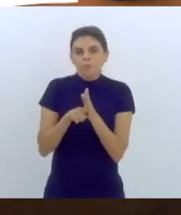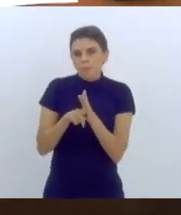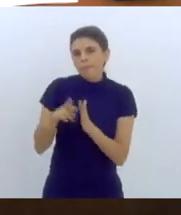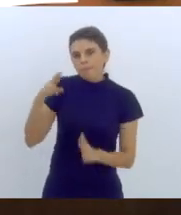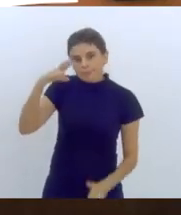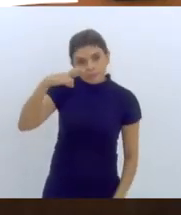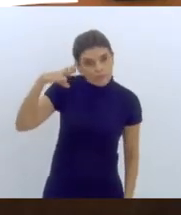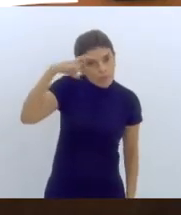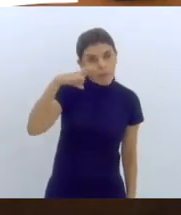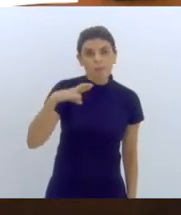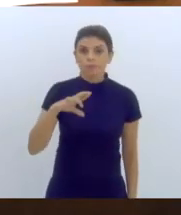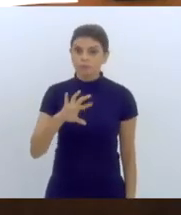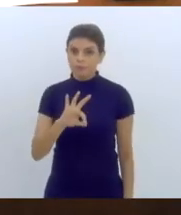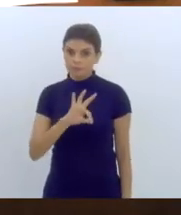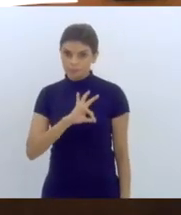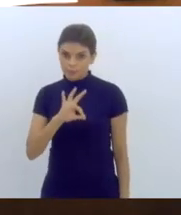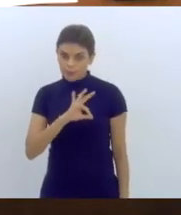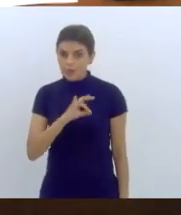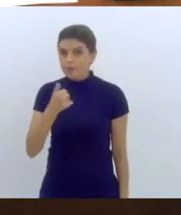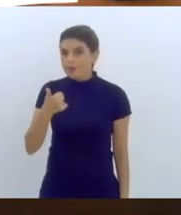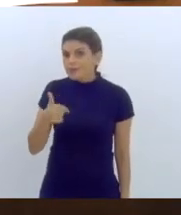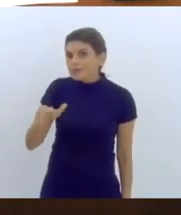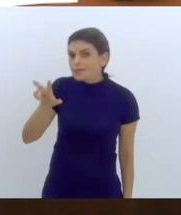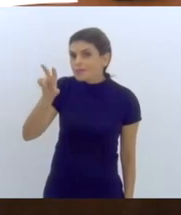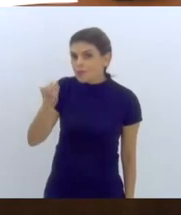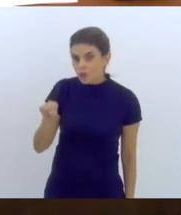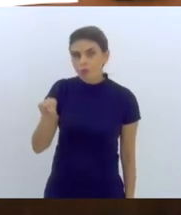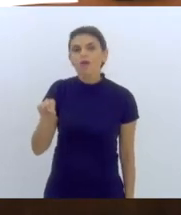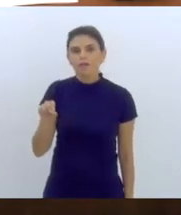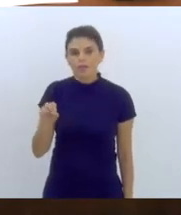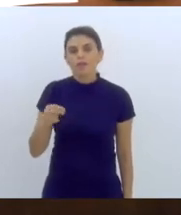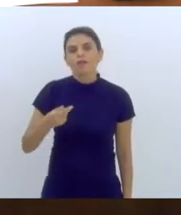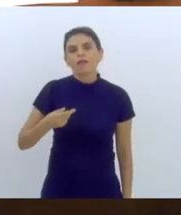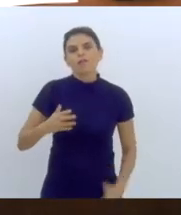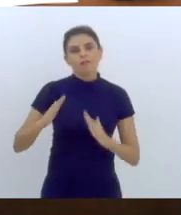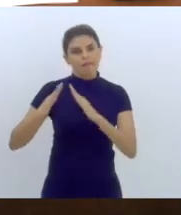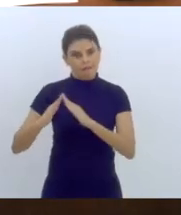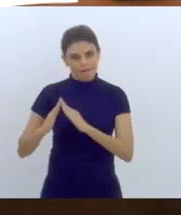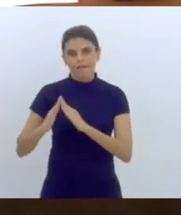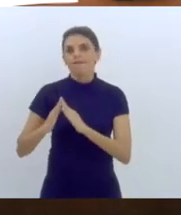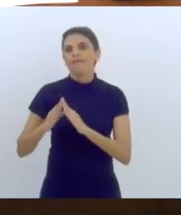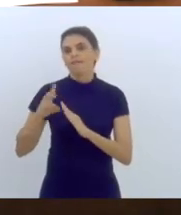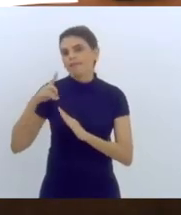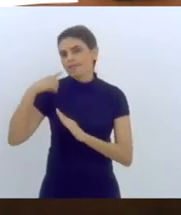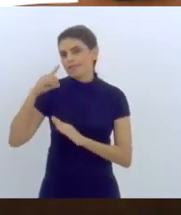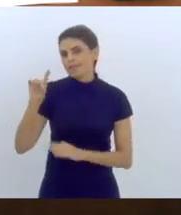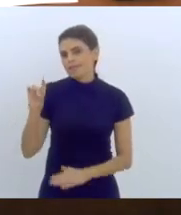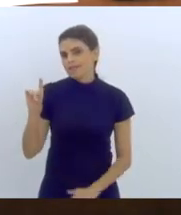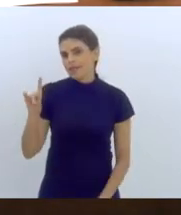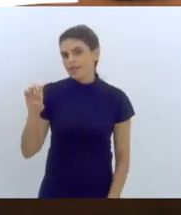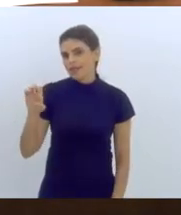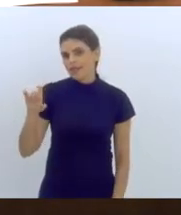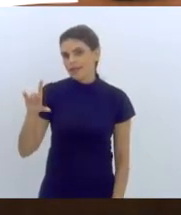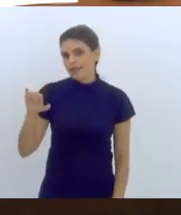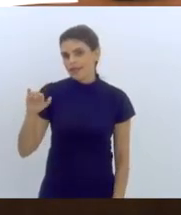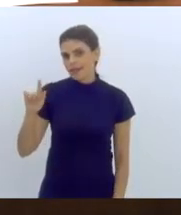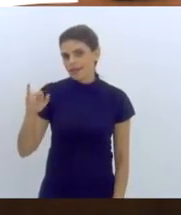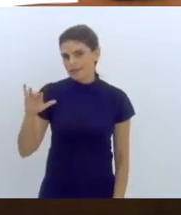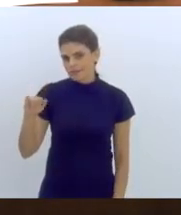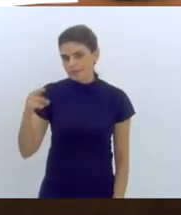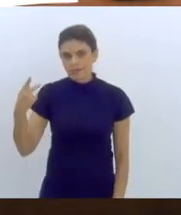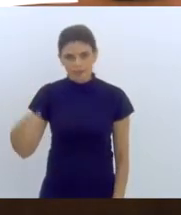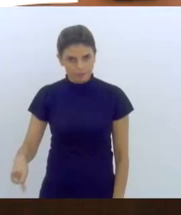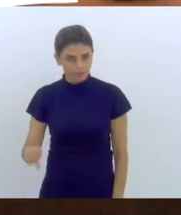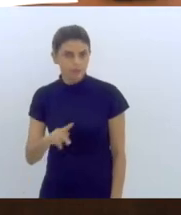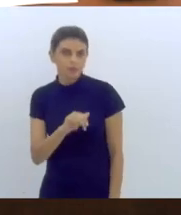nas quase 150 delegacias do Estado do Rio de Janeiro. E, com base nesses dados, o ISP nos